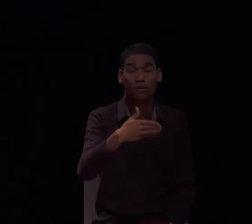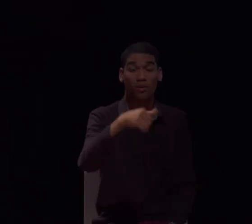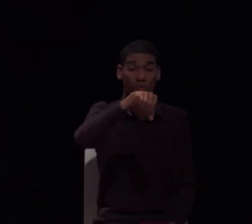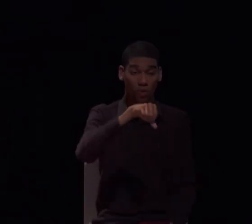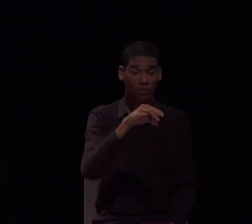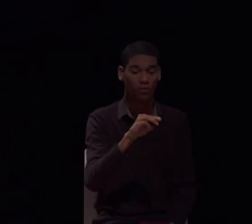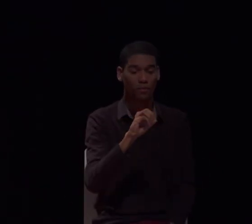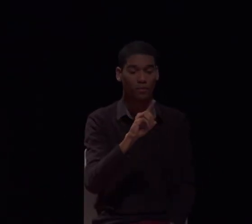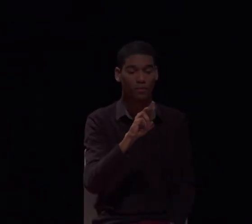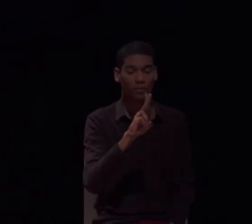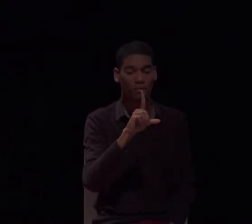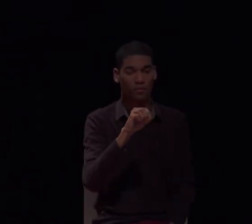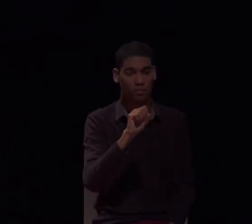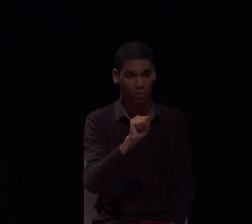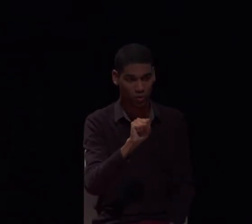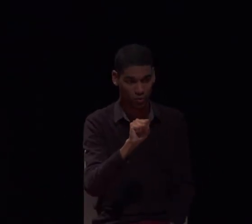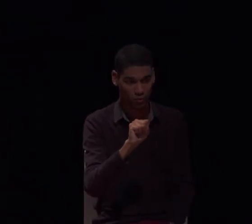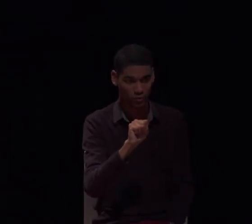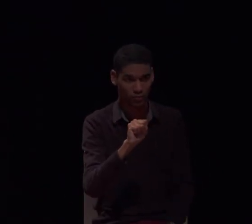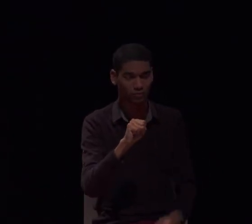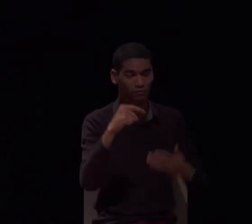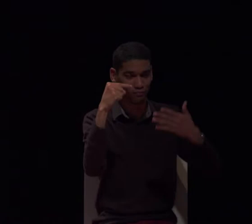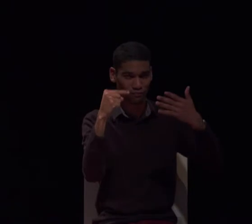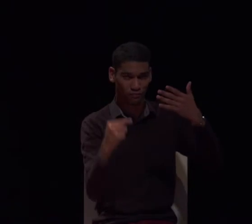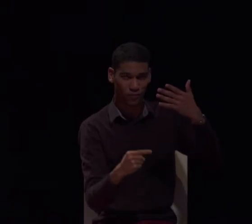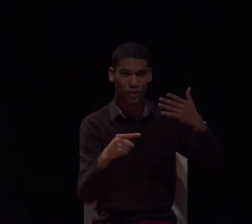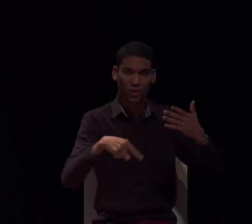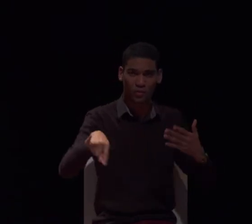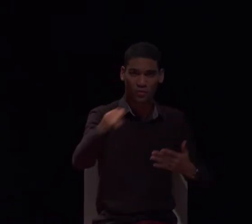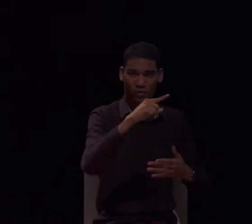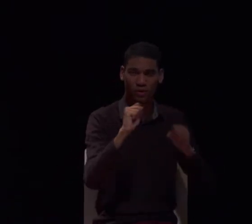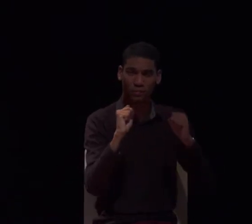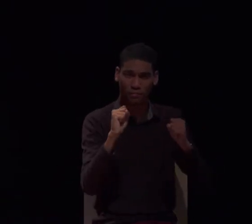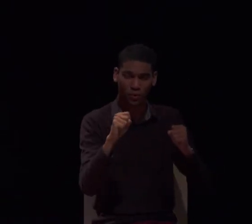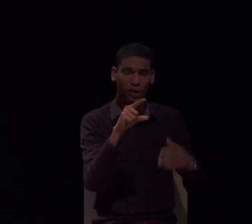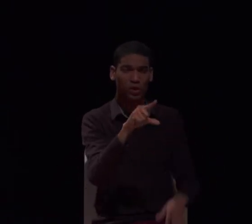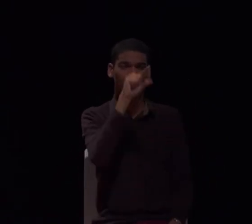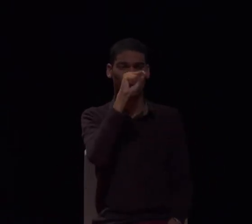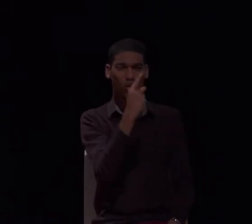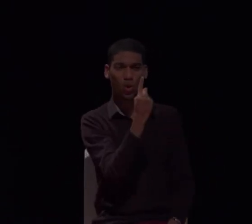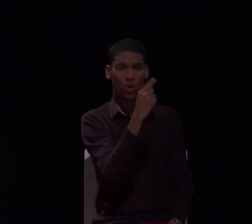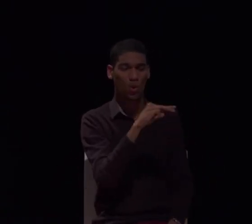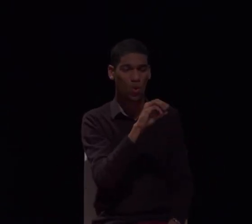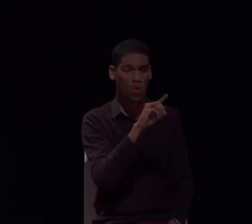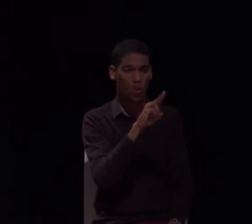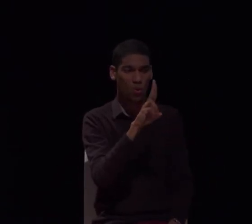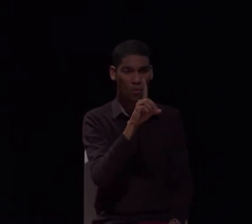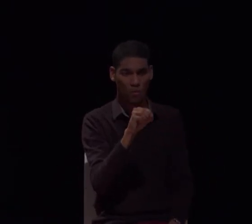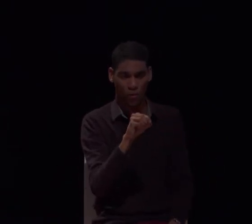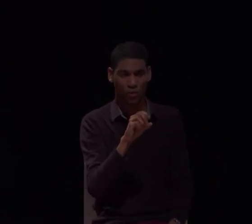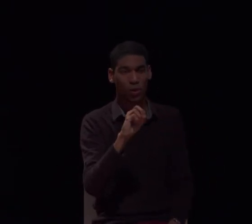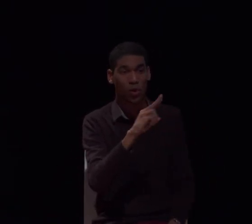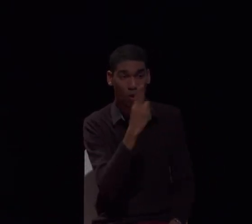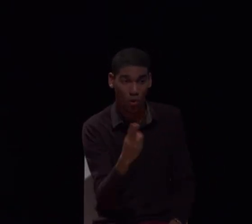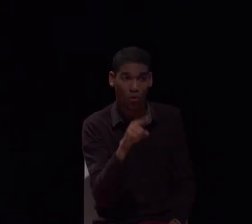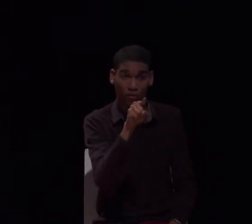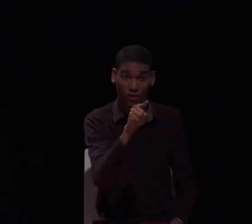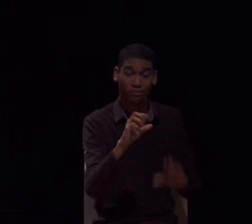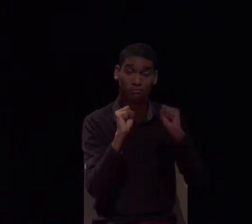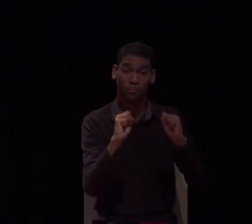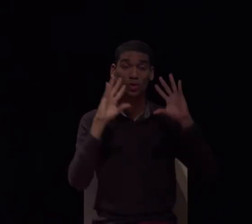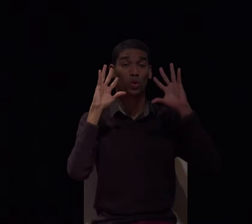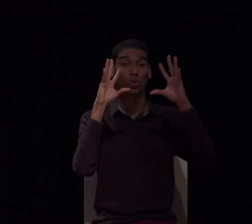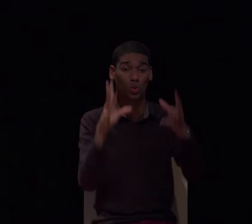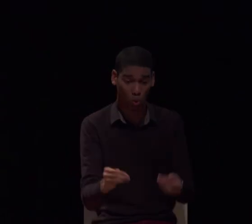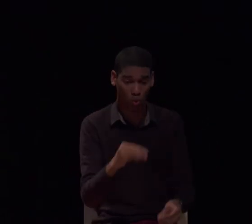eles eram independentes você podia fazer o módulo em si ou podia fazer e todos os modos para ter uma formação mais ampla